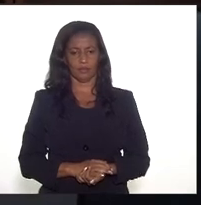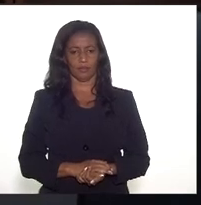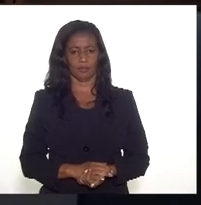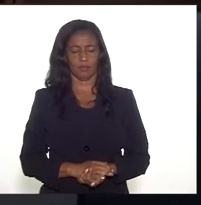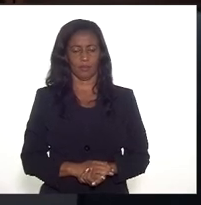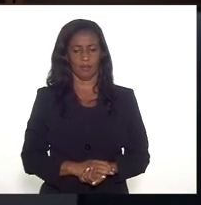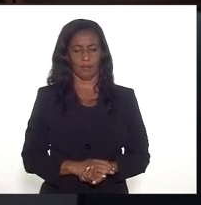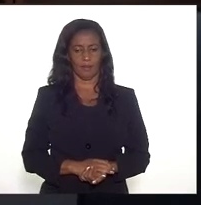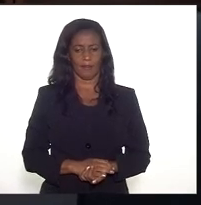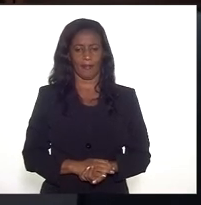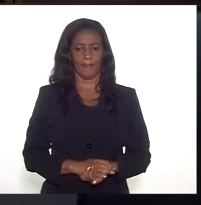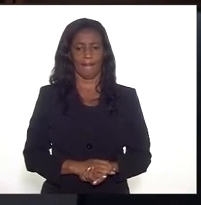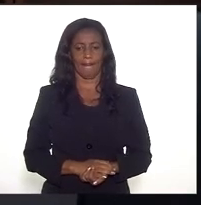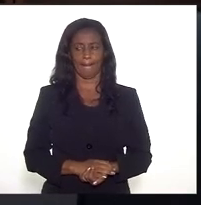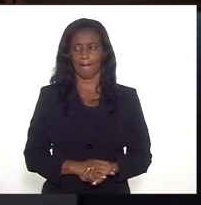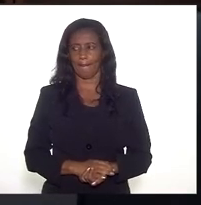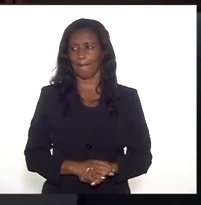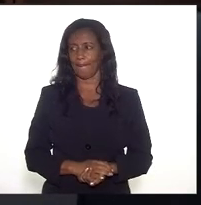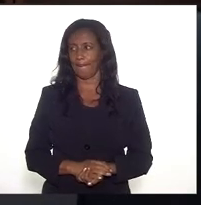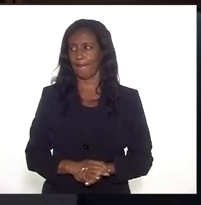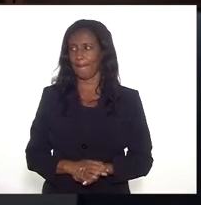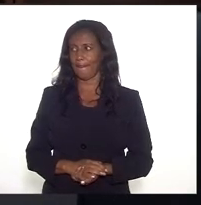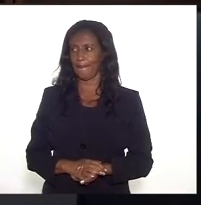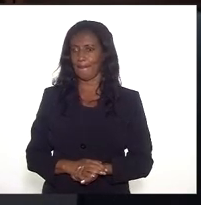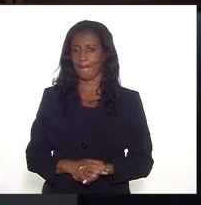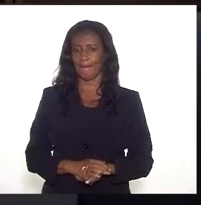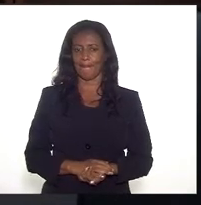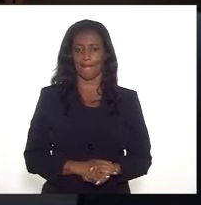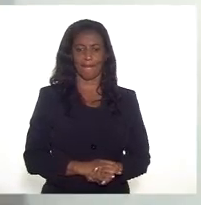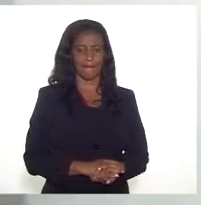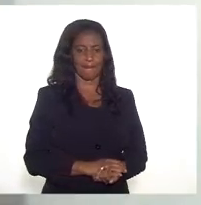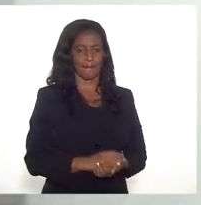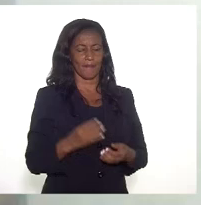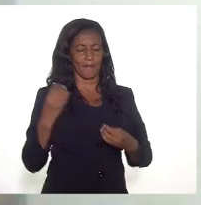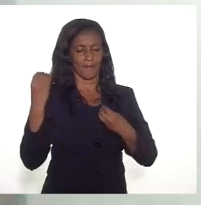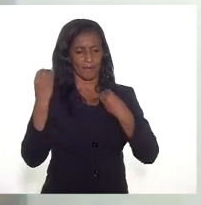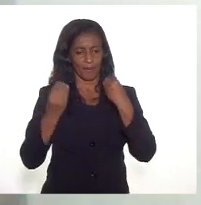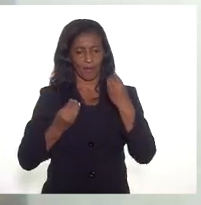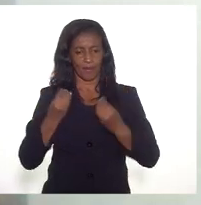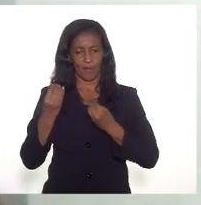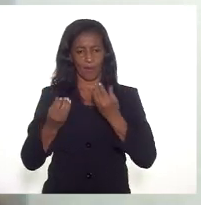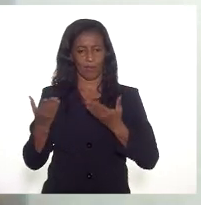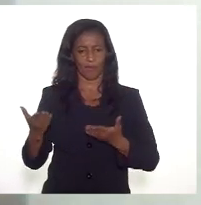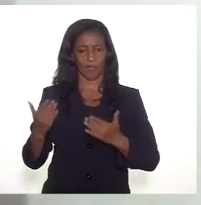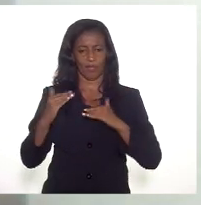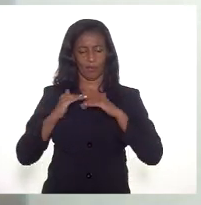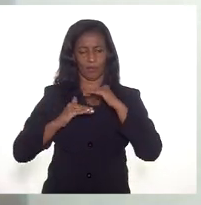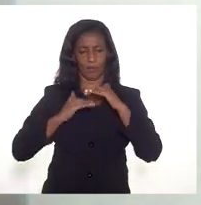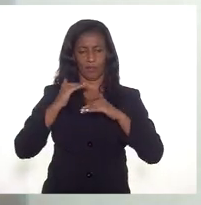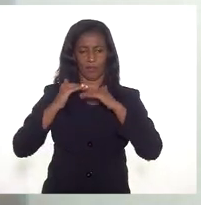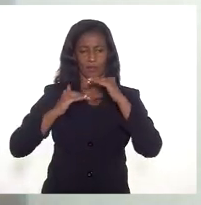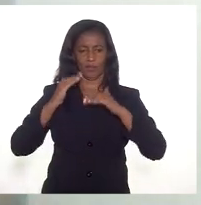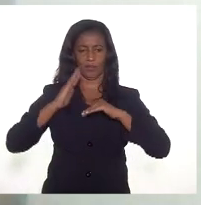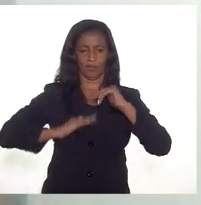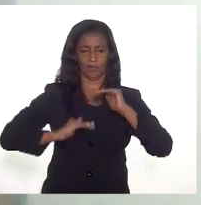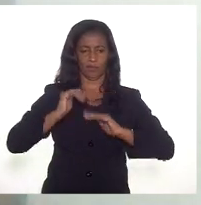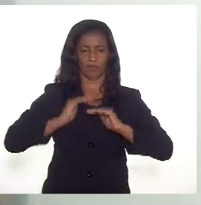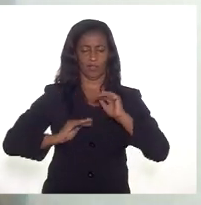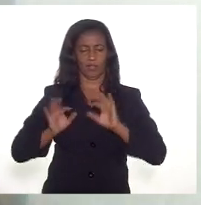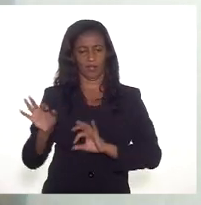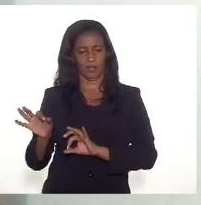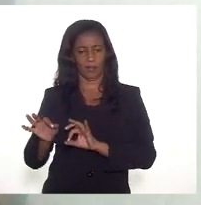deputado Flávio. Presidente, como o estágio é um processo de experiência profissional vinculado ao